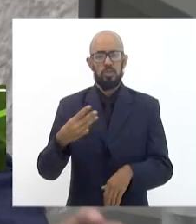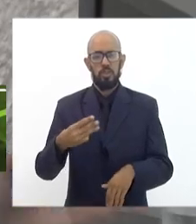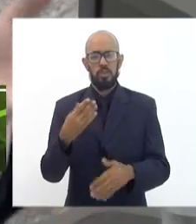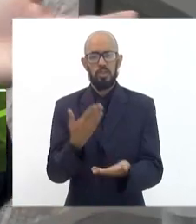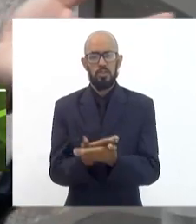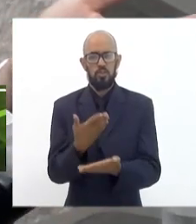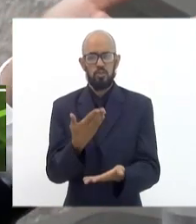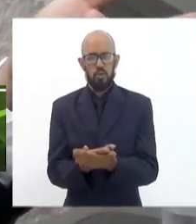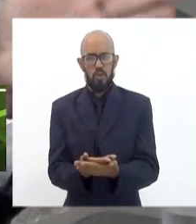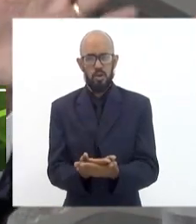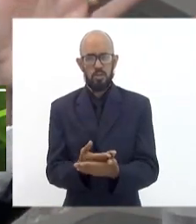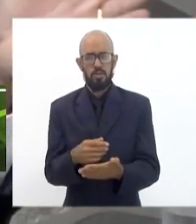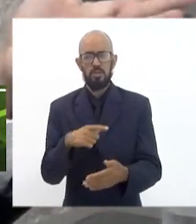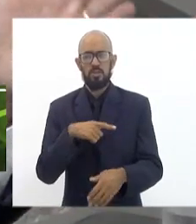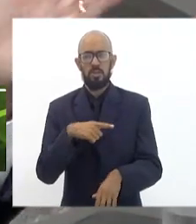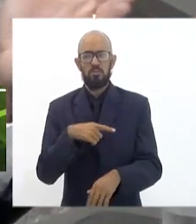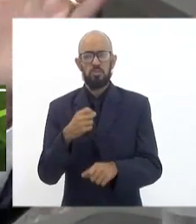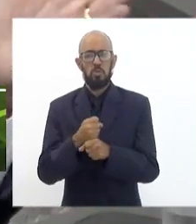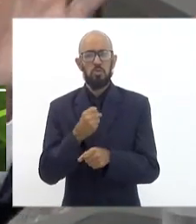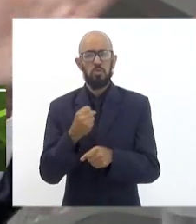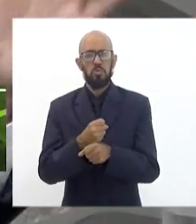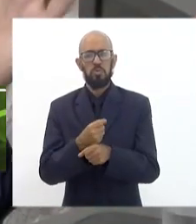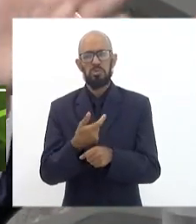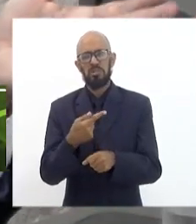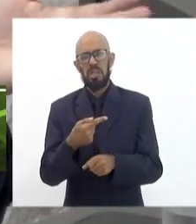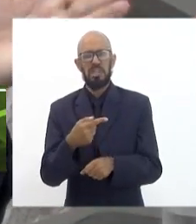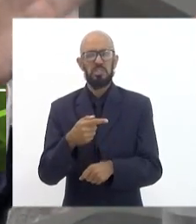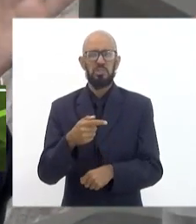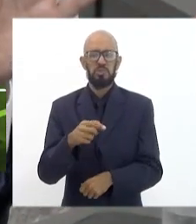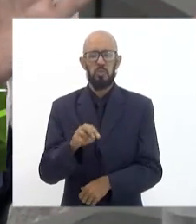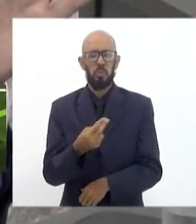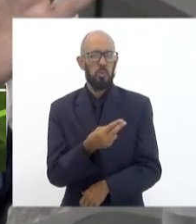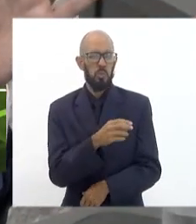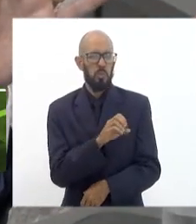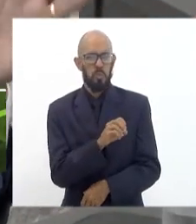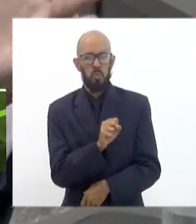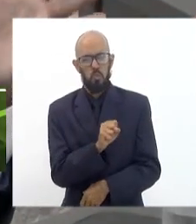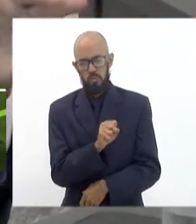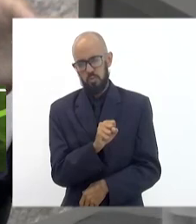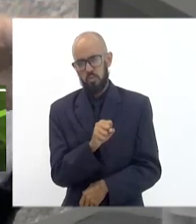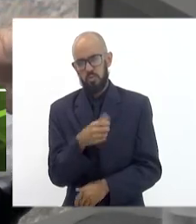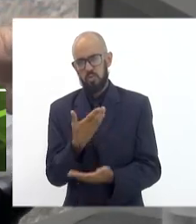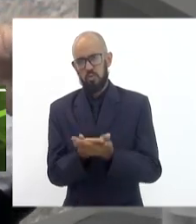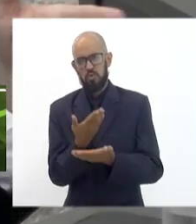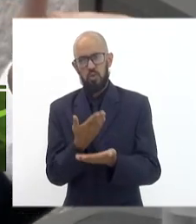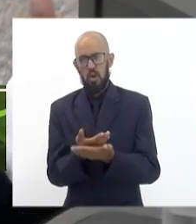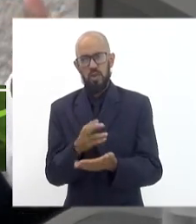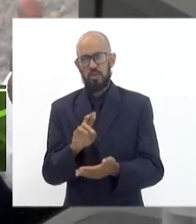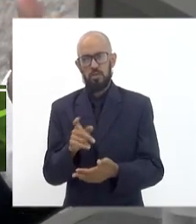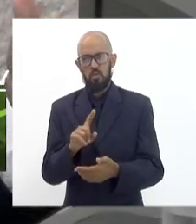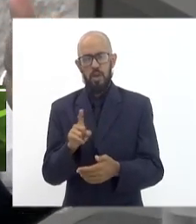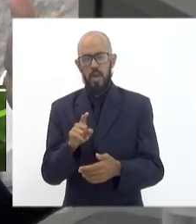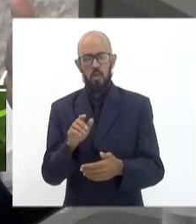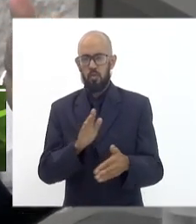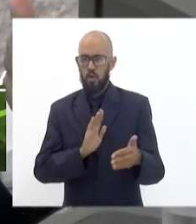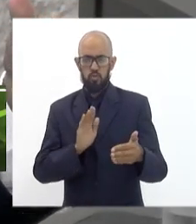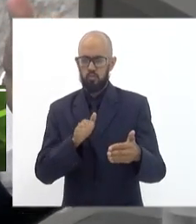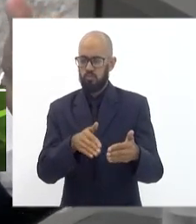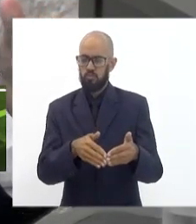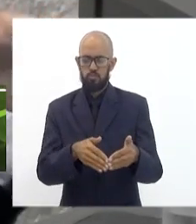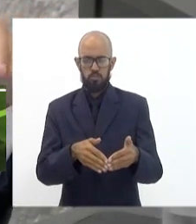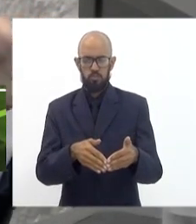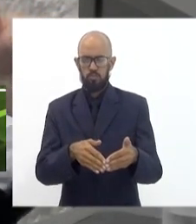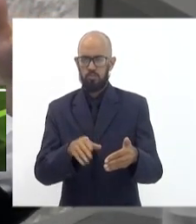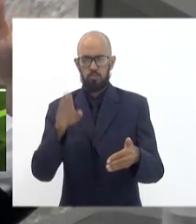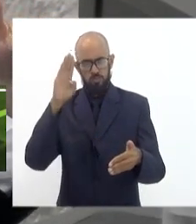nós estamos construindo 78 escolas estão não é o nosso forte poderia ser